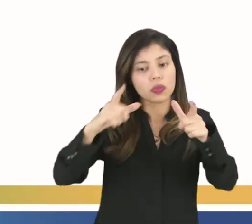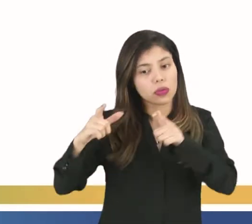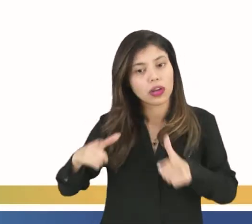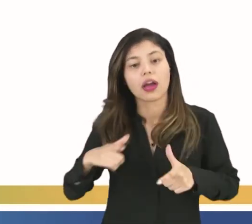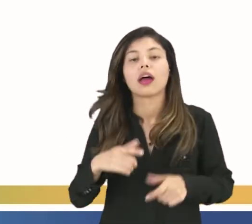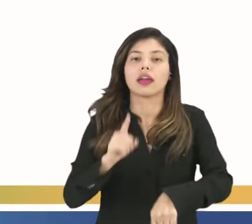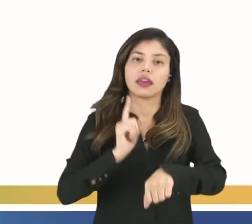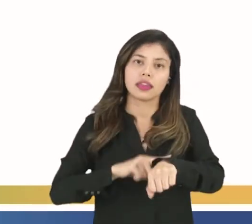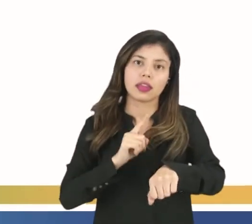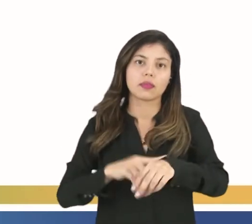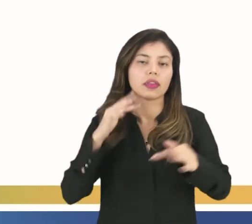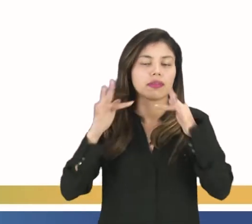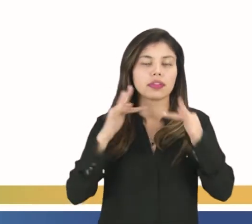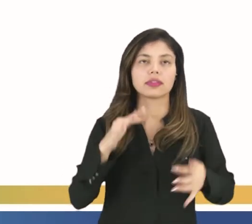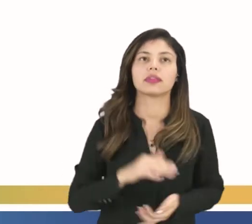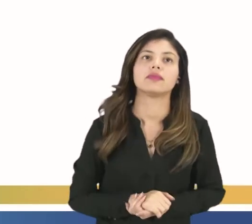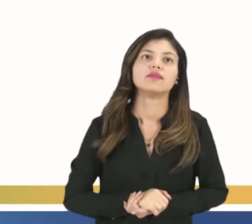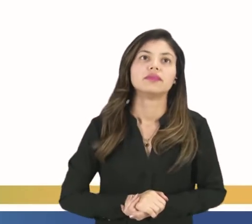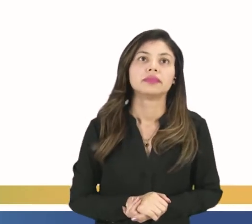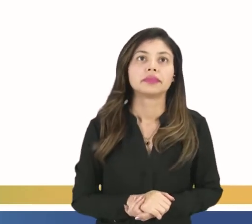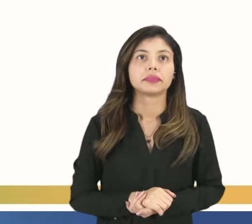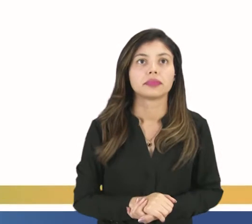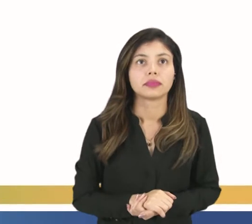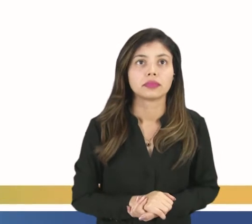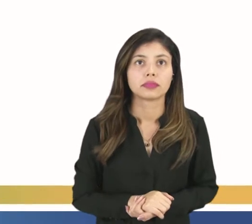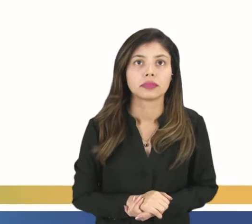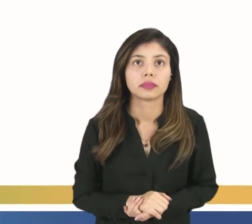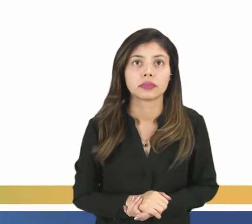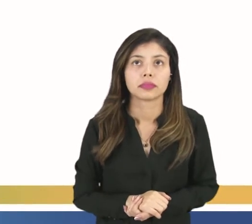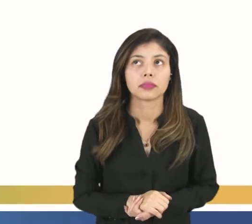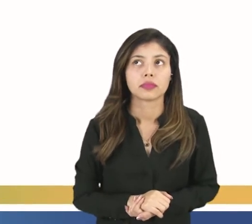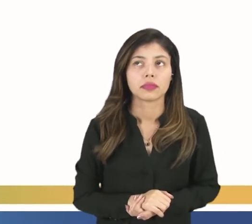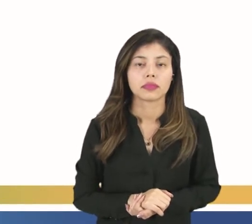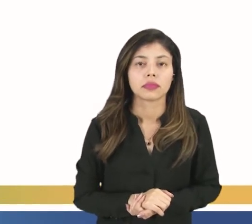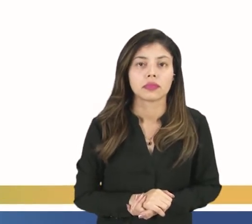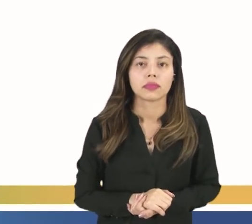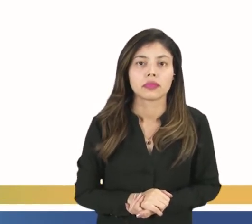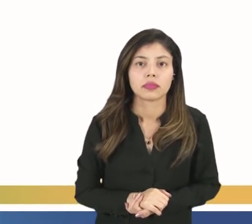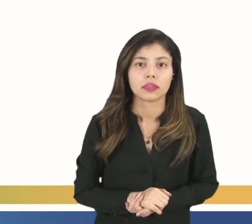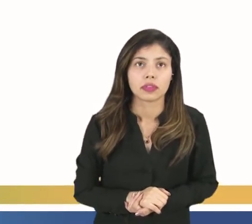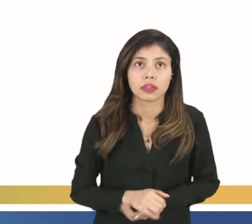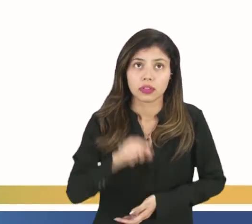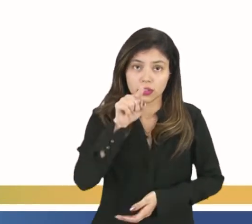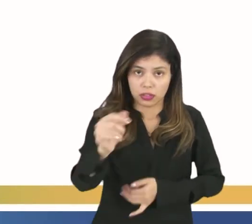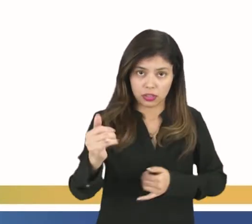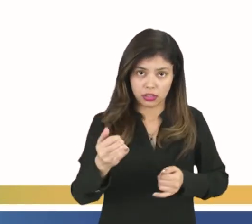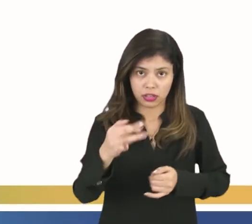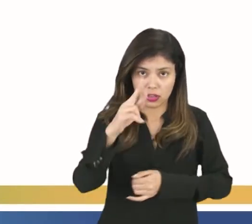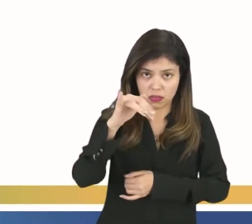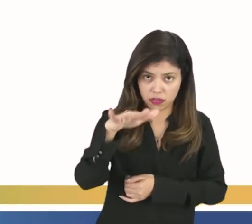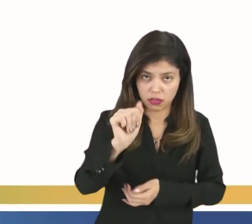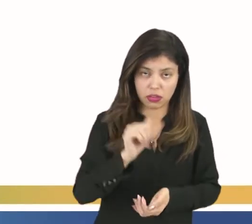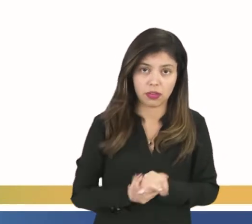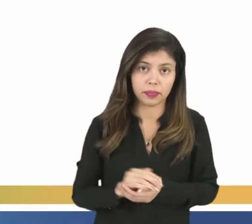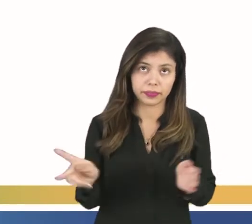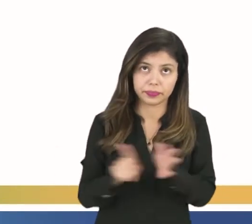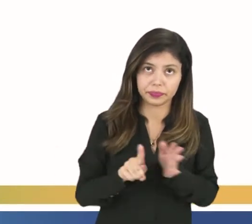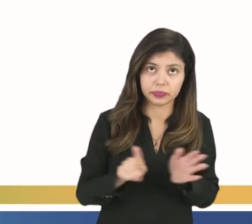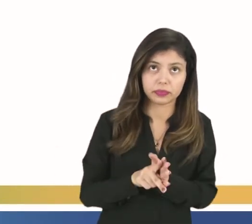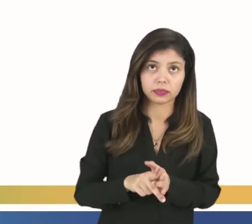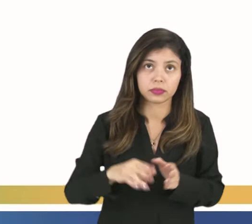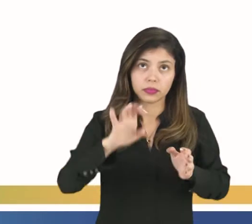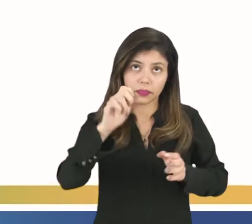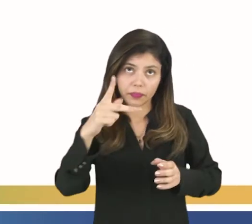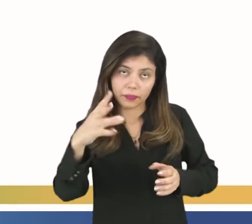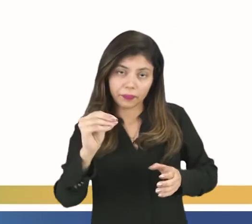física. Bem, ou seja, vamos voltar aqui. Ou seja, essas formas puras, espaço e tempo,